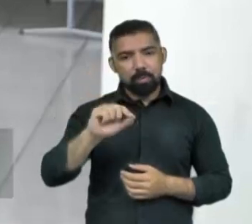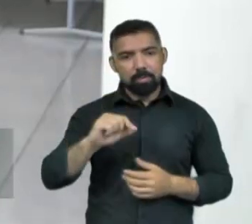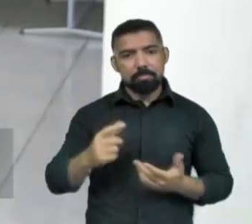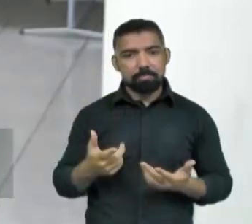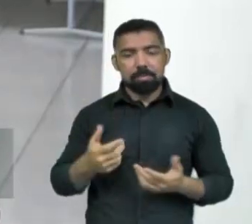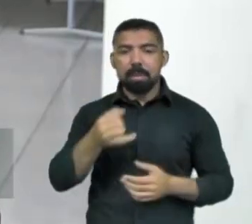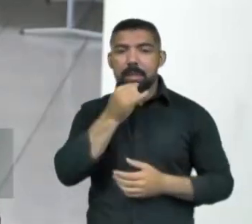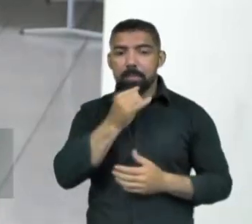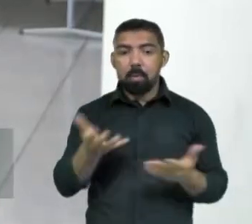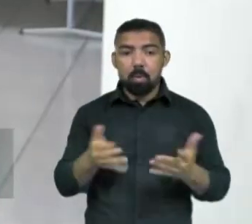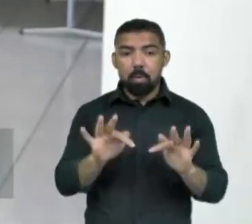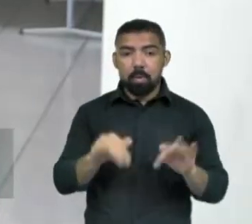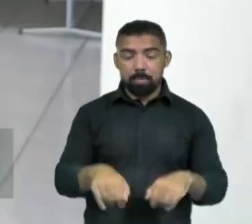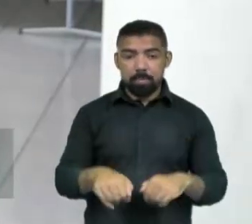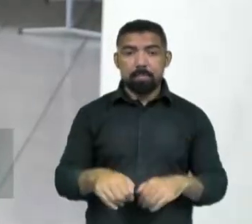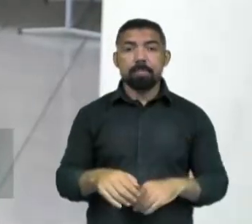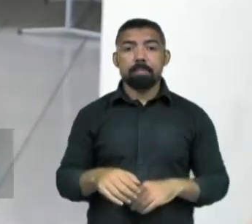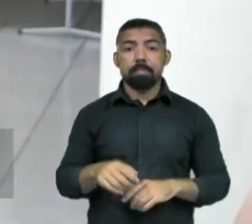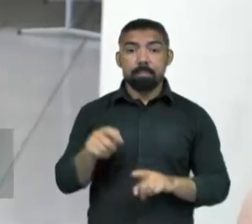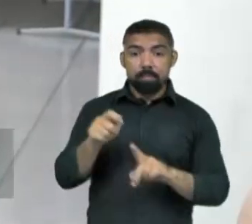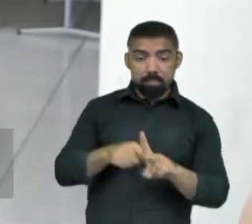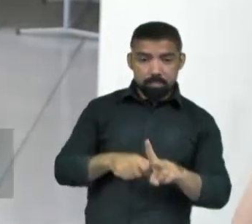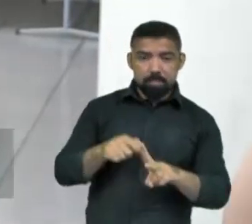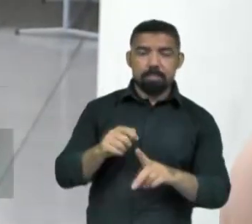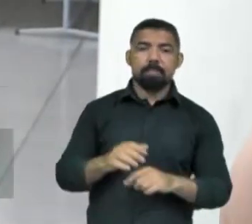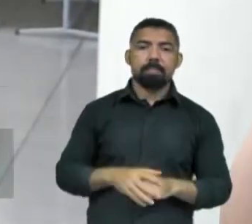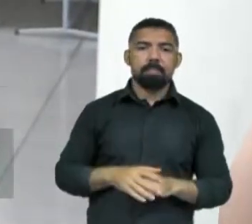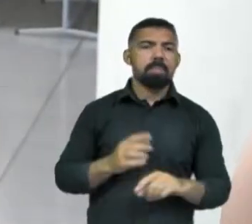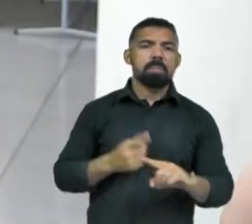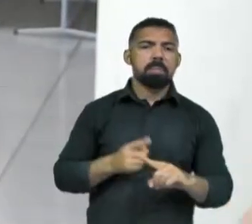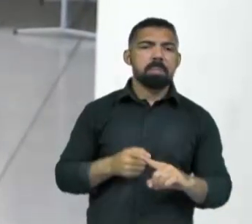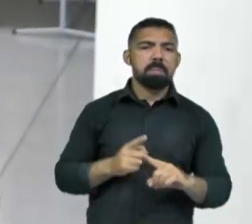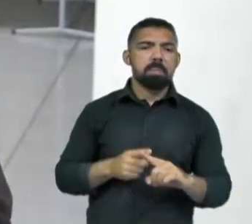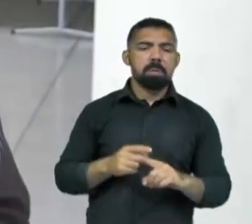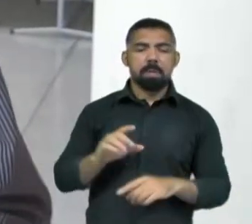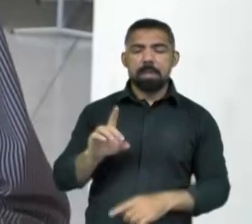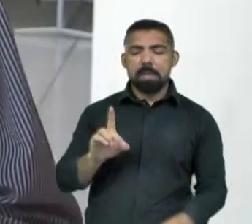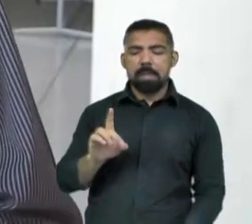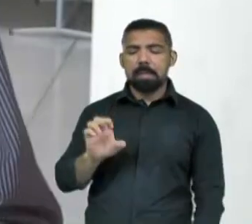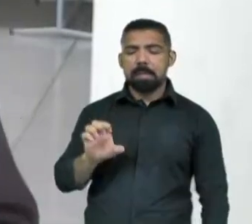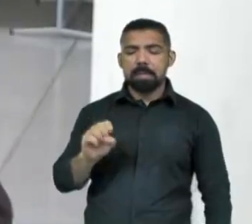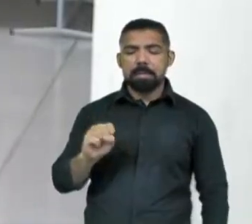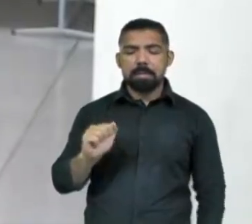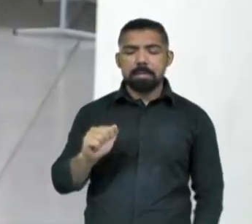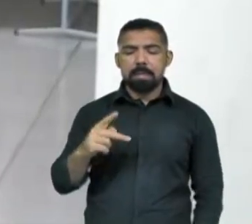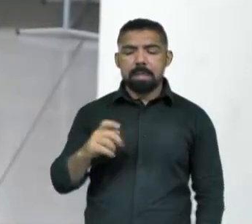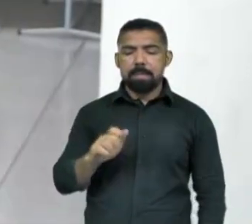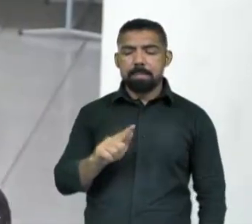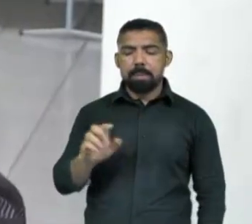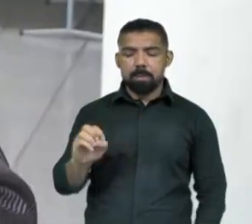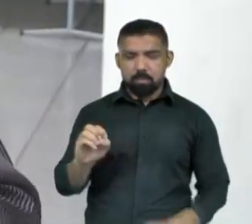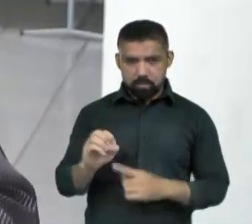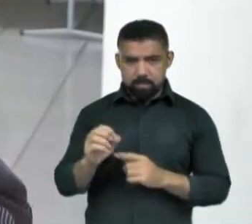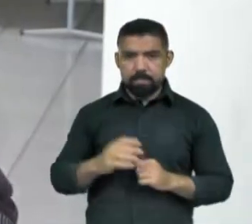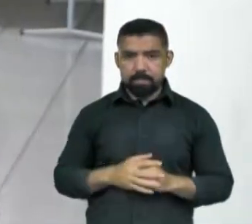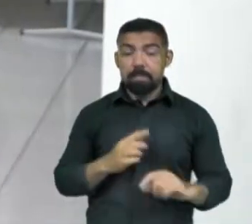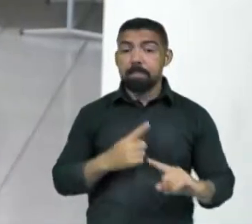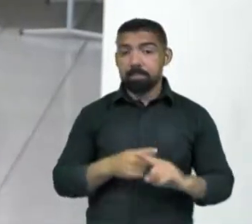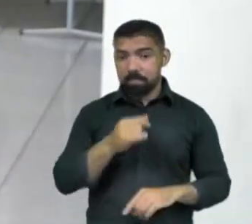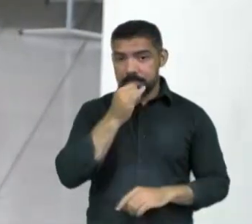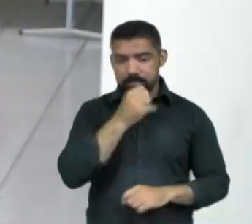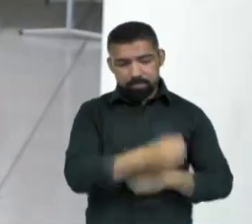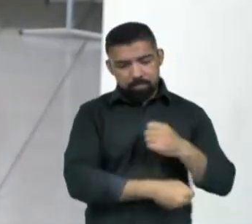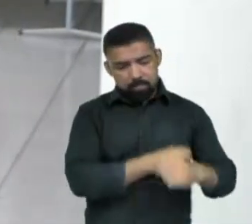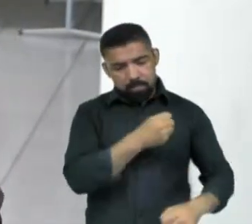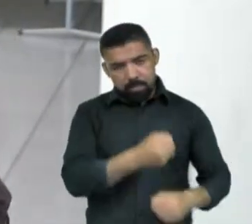Completando hoje, no começo do mês. Por que desapego? É curioso. Porque nessa época do ano, quando terminam os festejos de